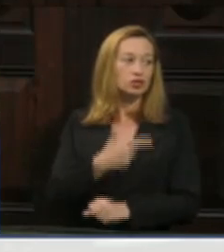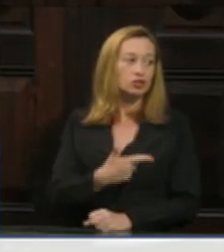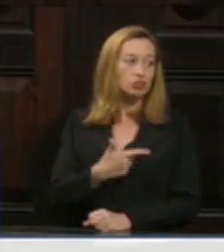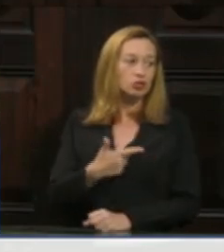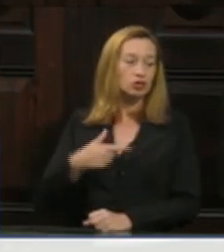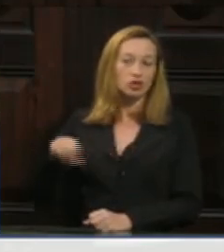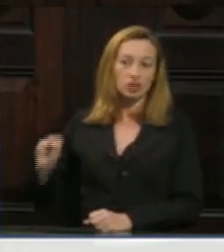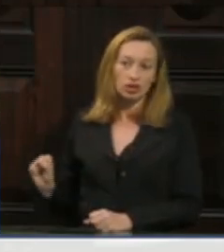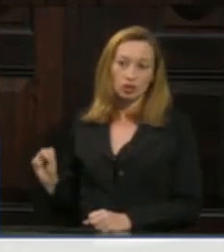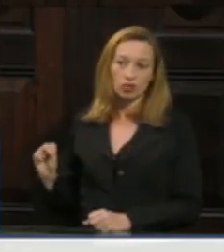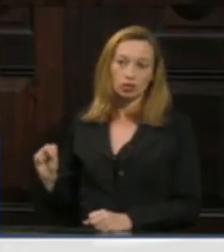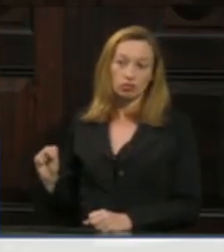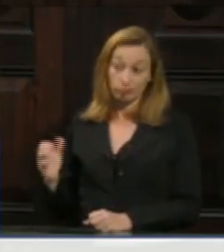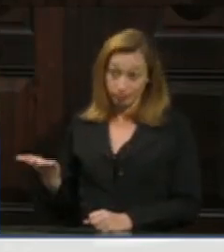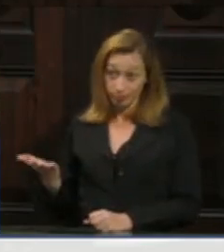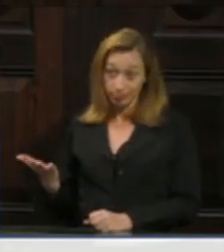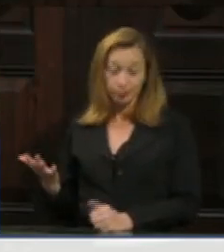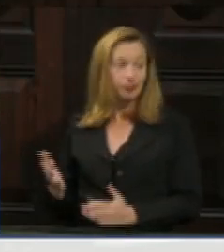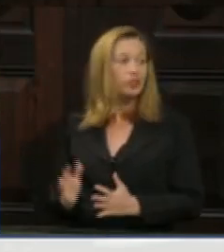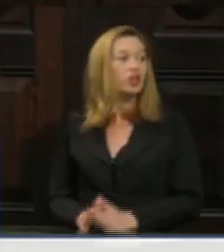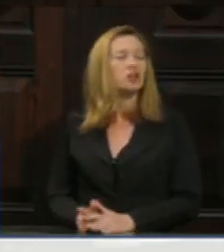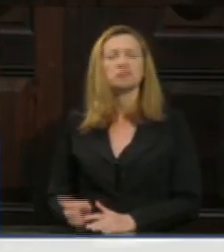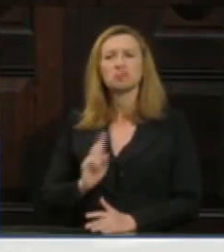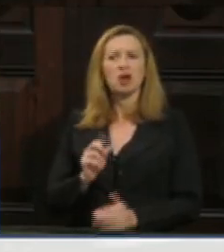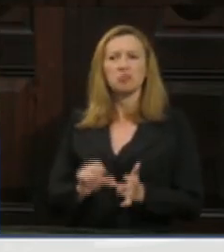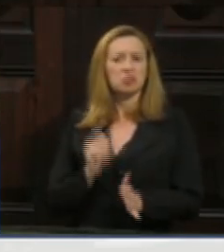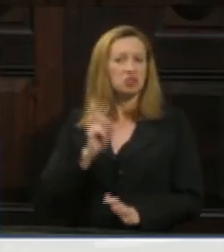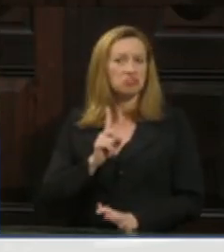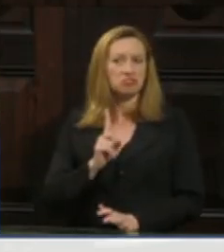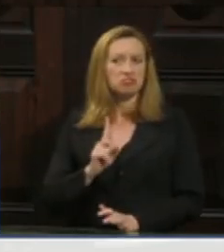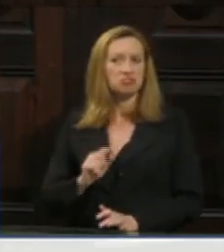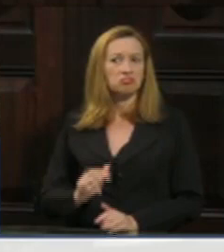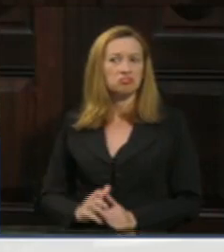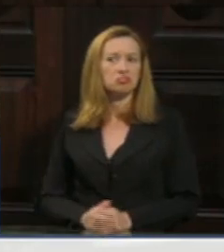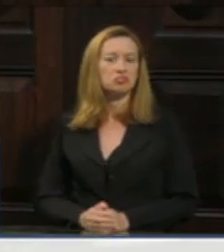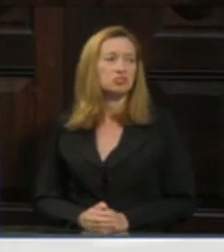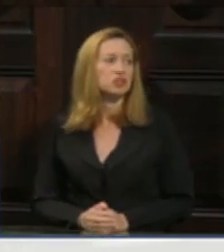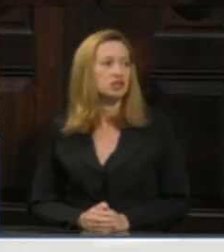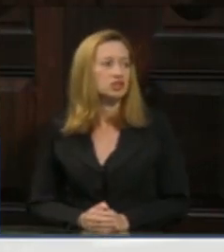Ministério Público está preso,